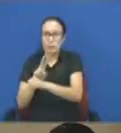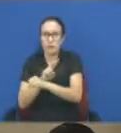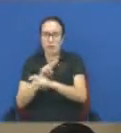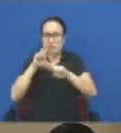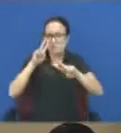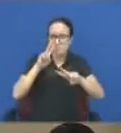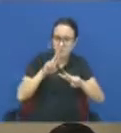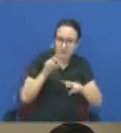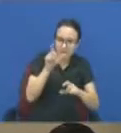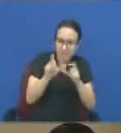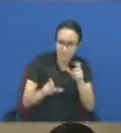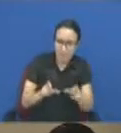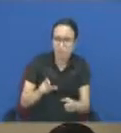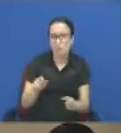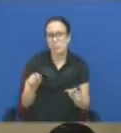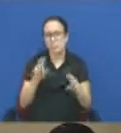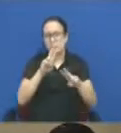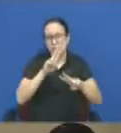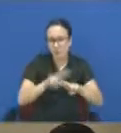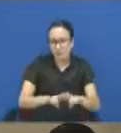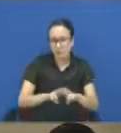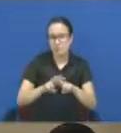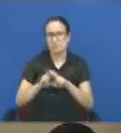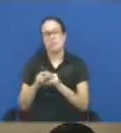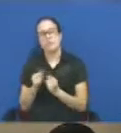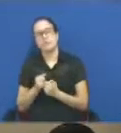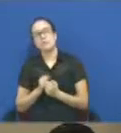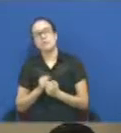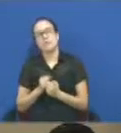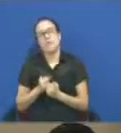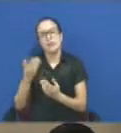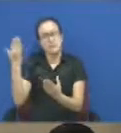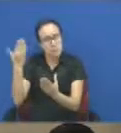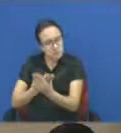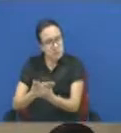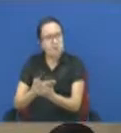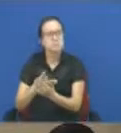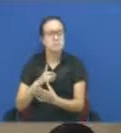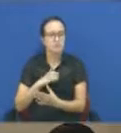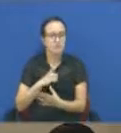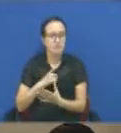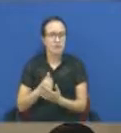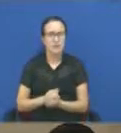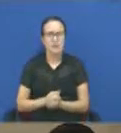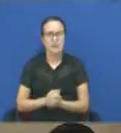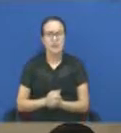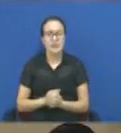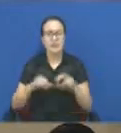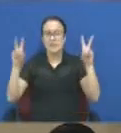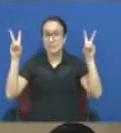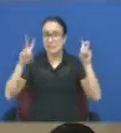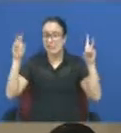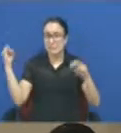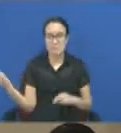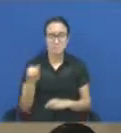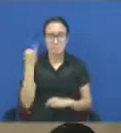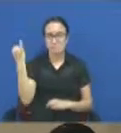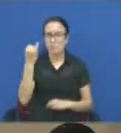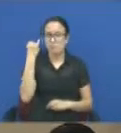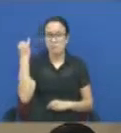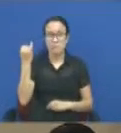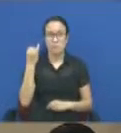de regime especial de tramitação, pois é matéria de inconcurso e relevante interesse